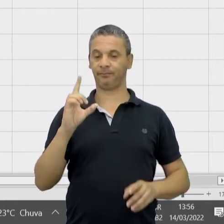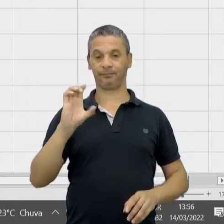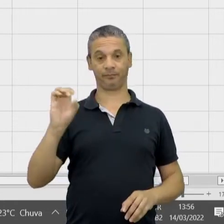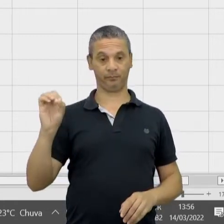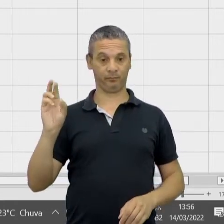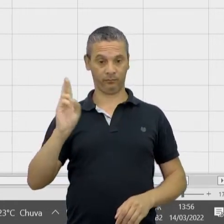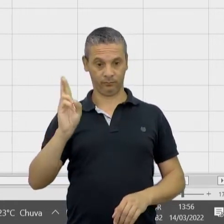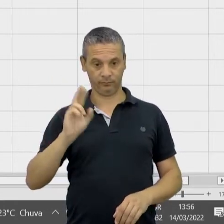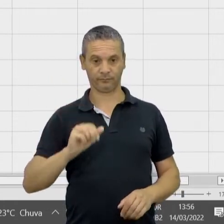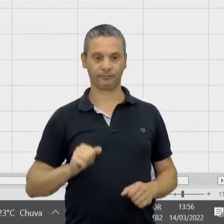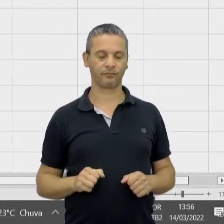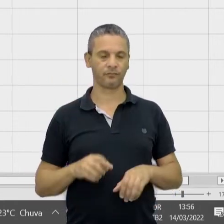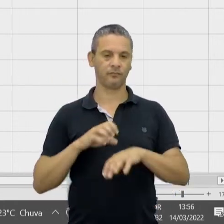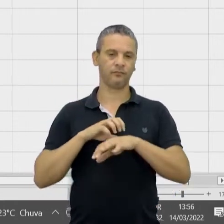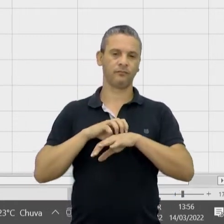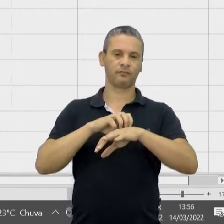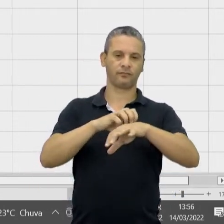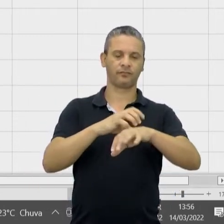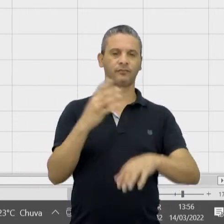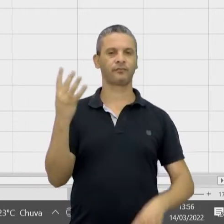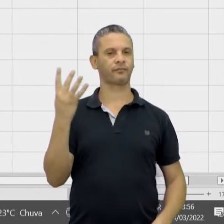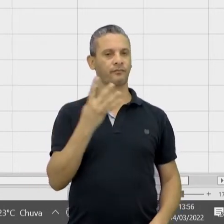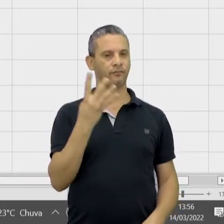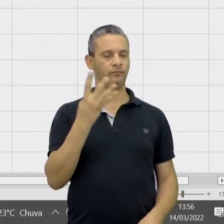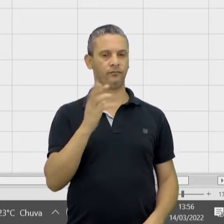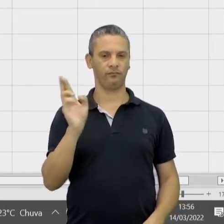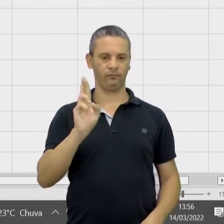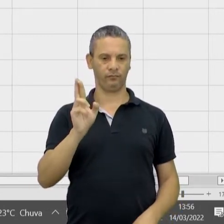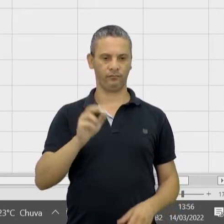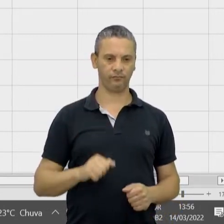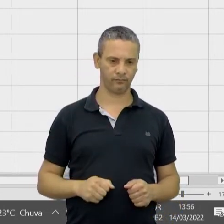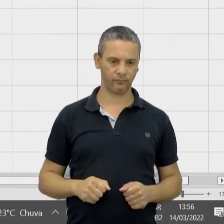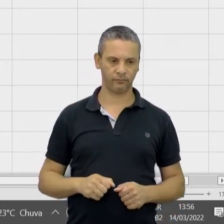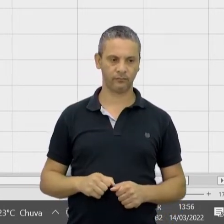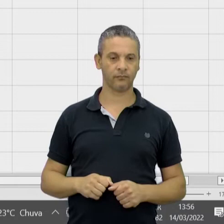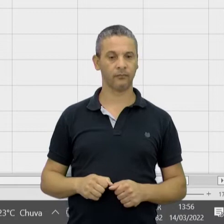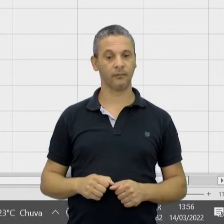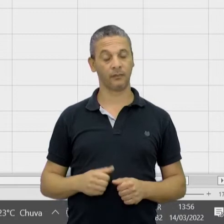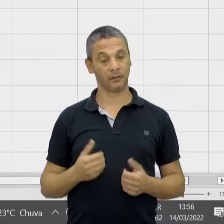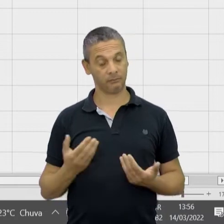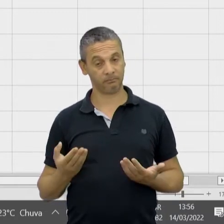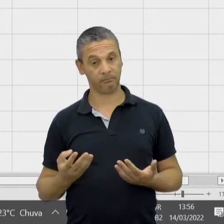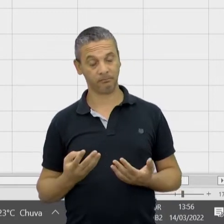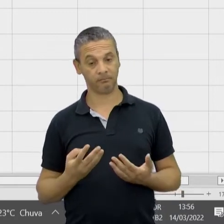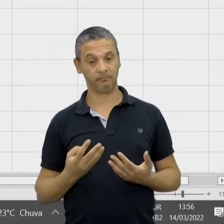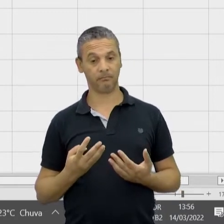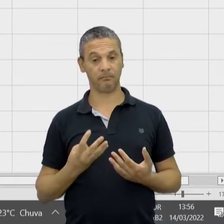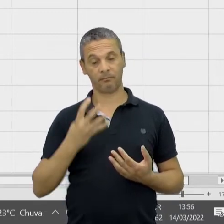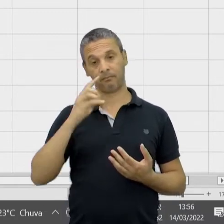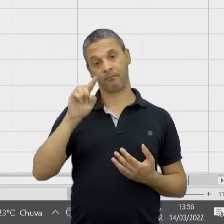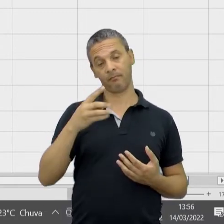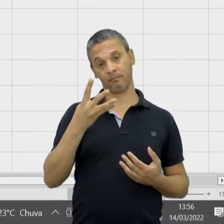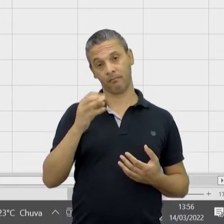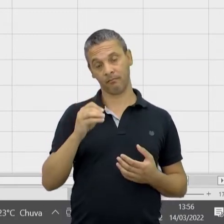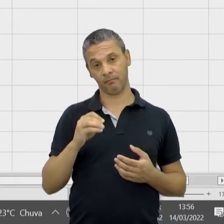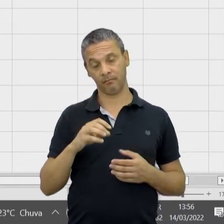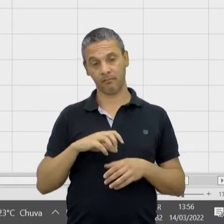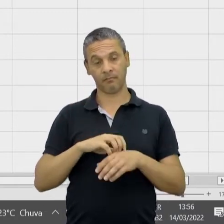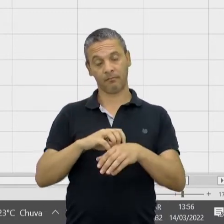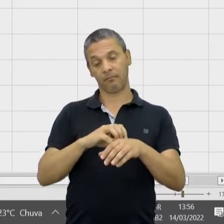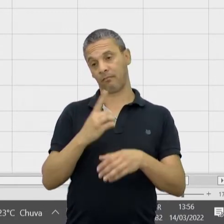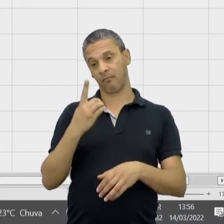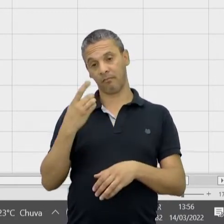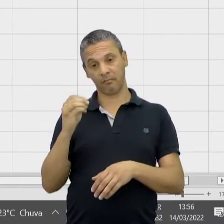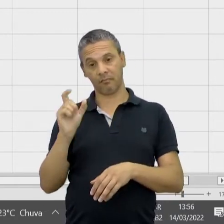R$100. Transporte, R$44. Que custe R$4,40, né? E eu ainda não tenho bilhete aí